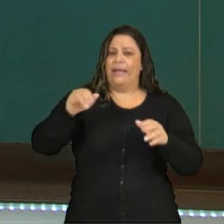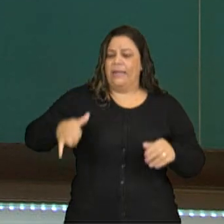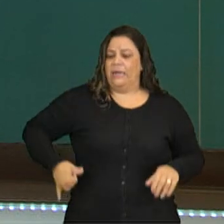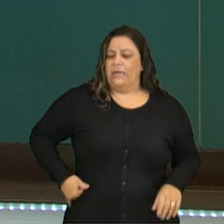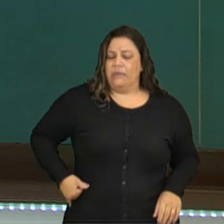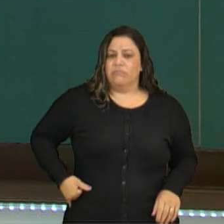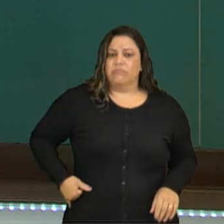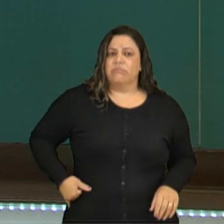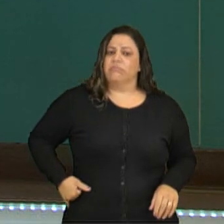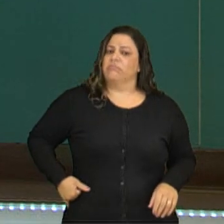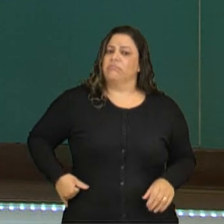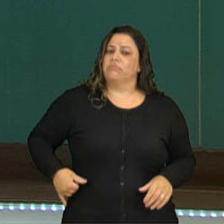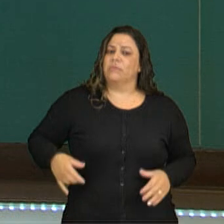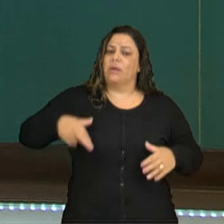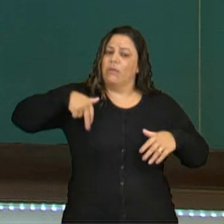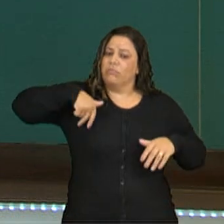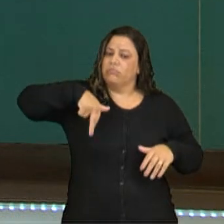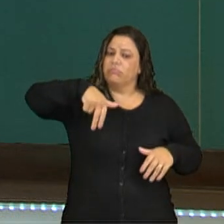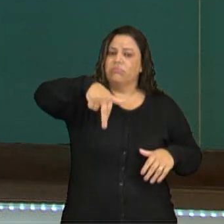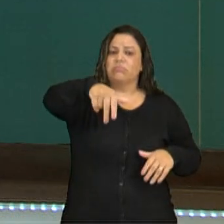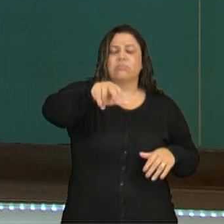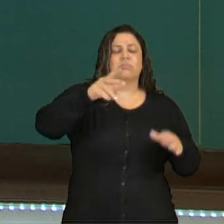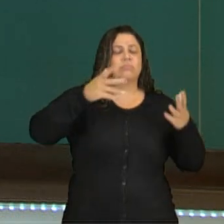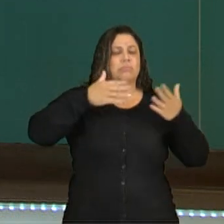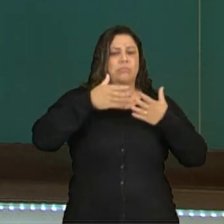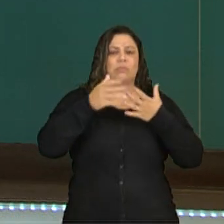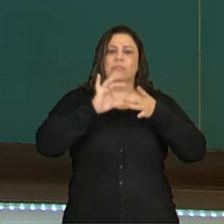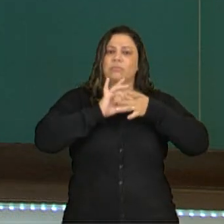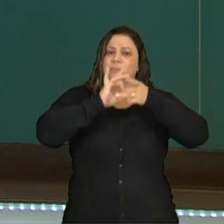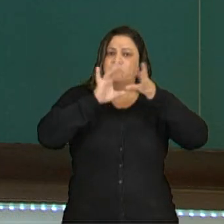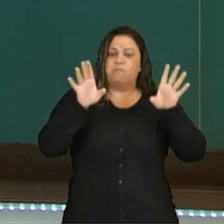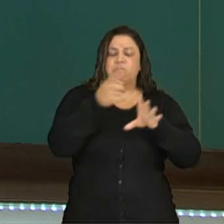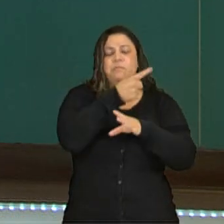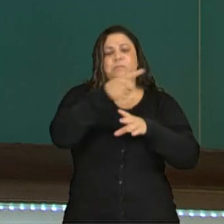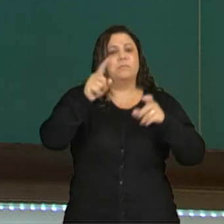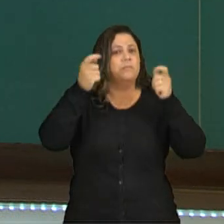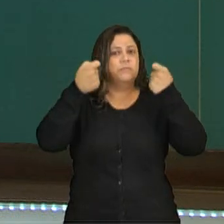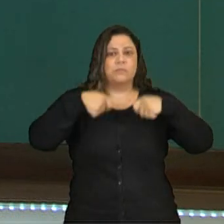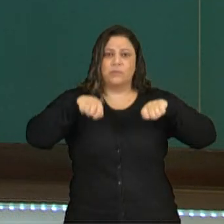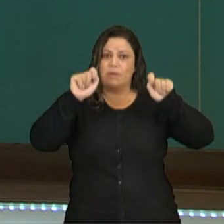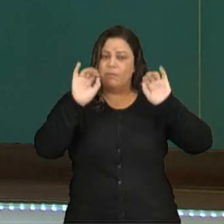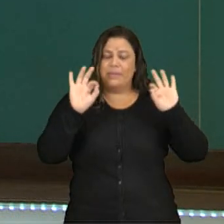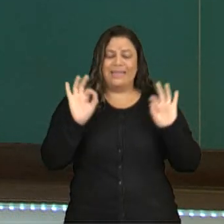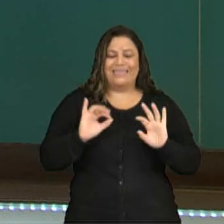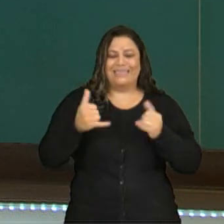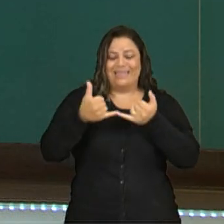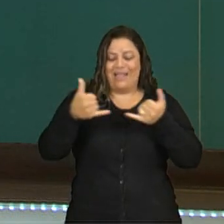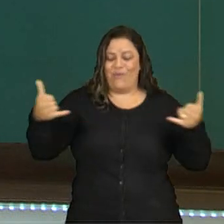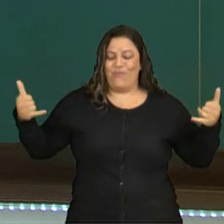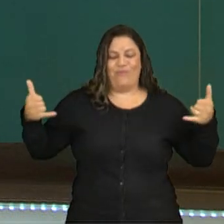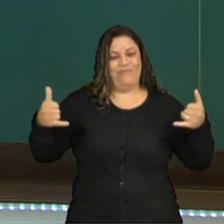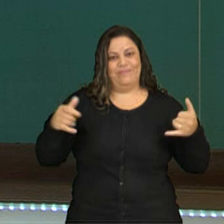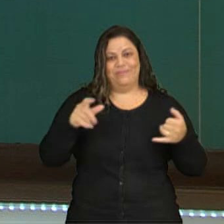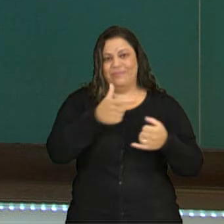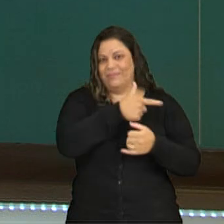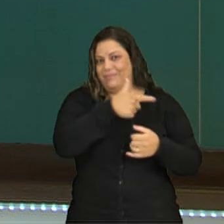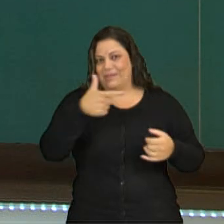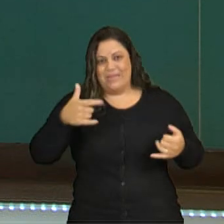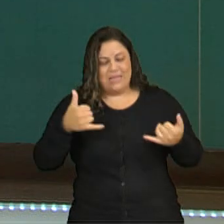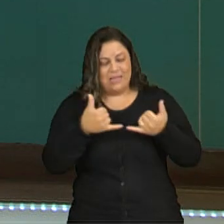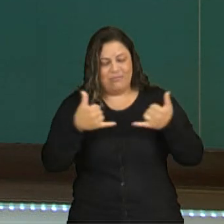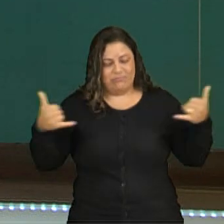ser carregado, ele é um dispositivo móvel, não precisa estar ligado a um fio para funcionar.